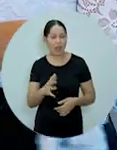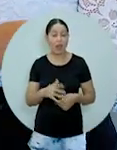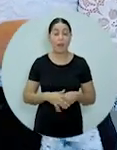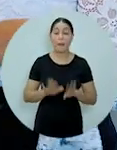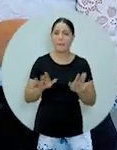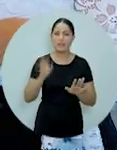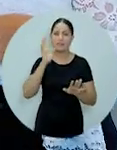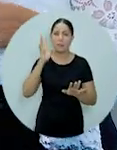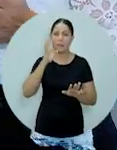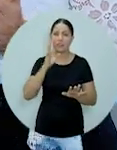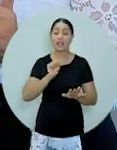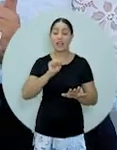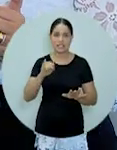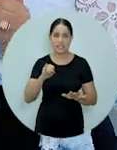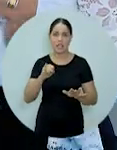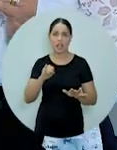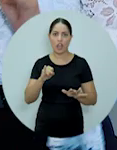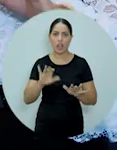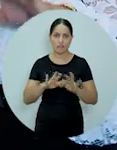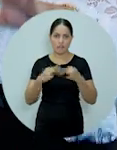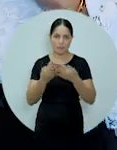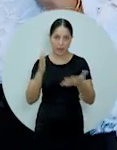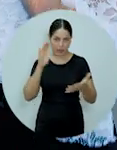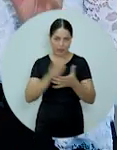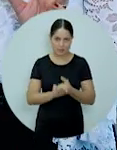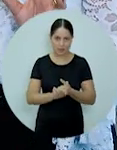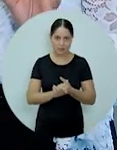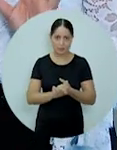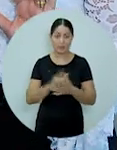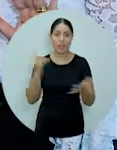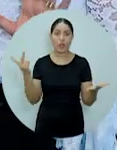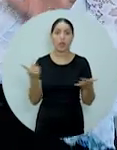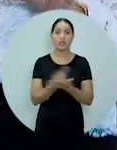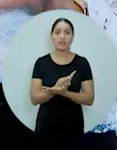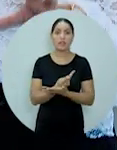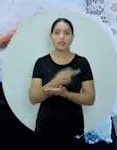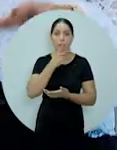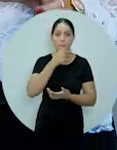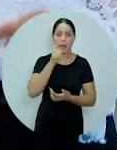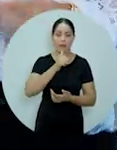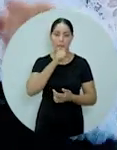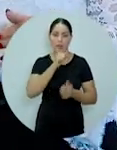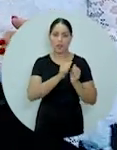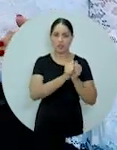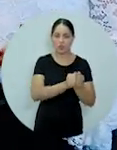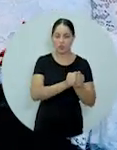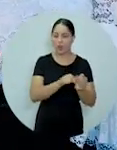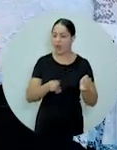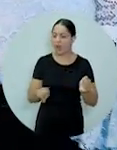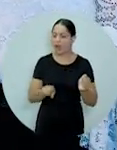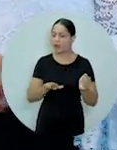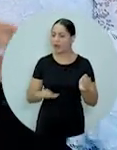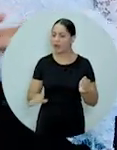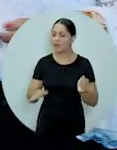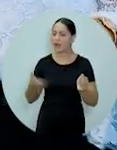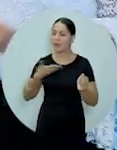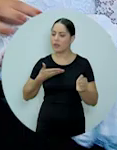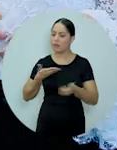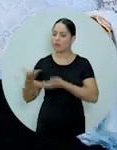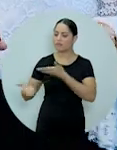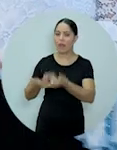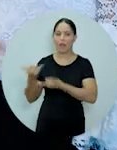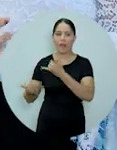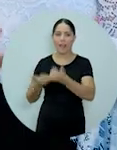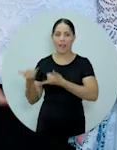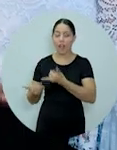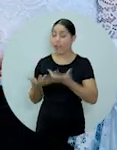ir, que não sei o quê. Mas se eu tivesse, né, dentro da família tradicional, ele casado, e se ele tivesse a criança